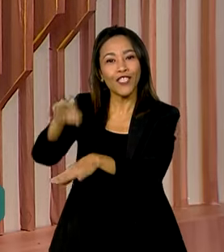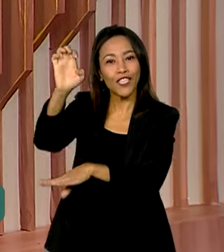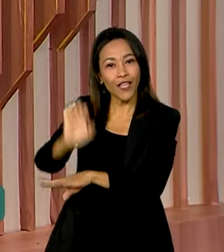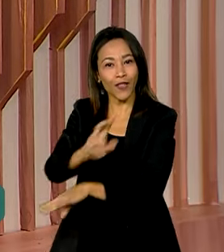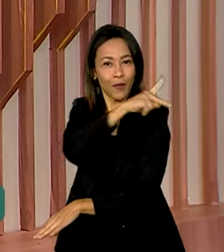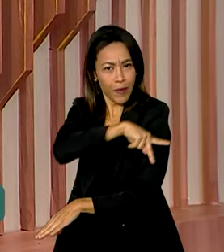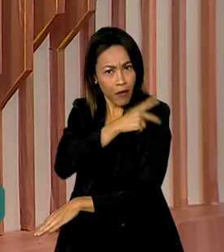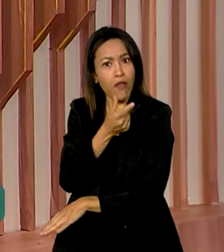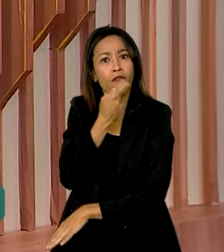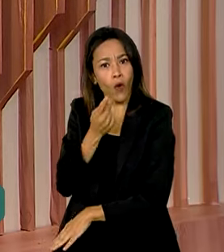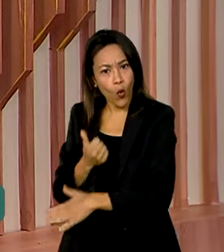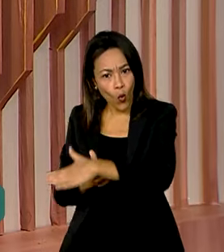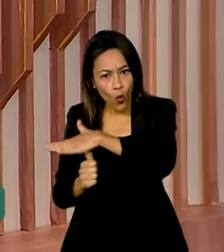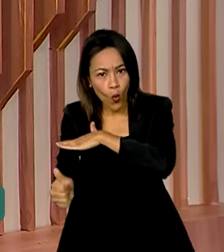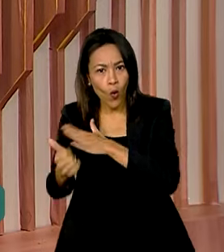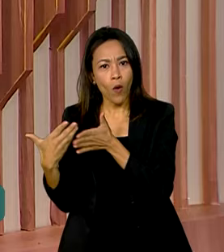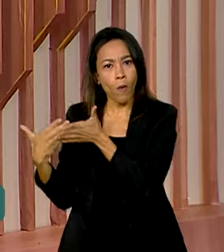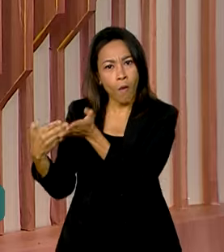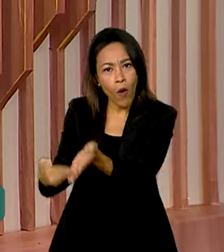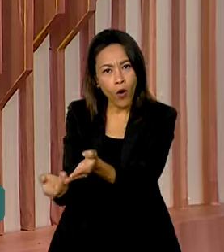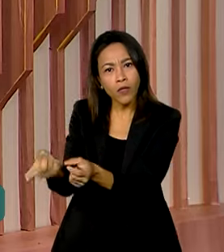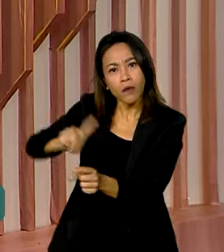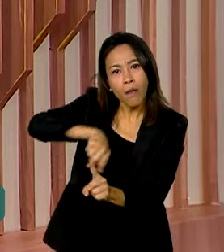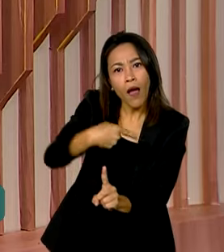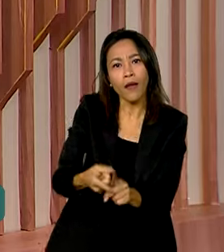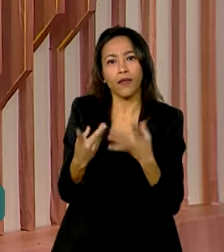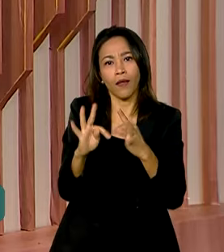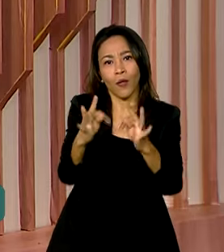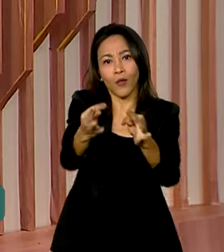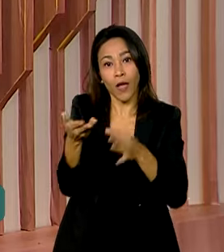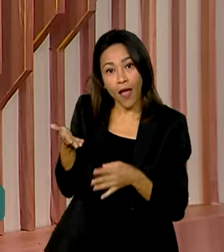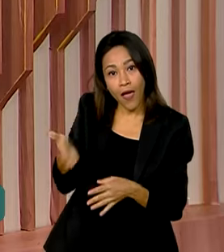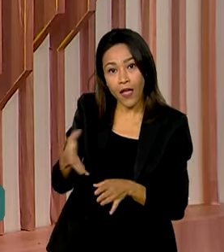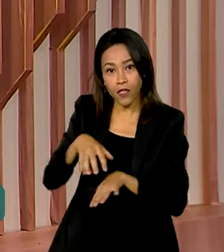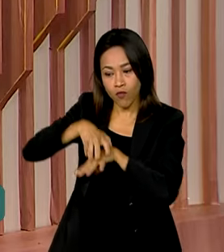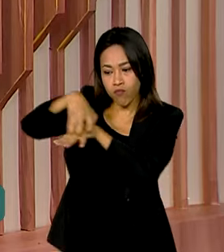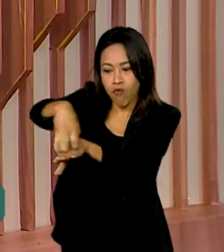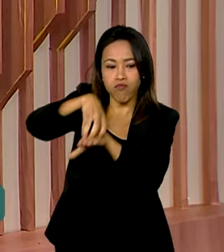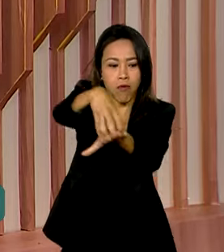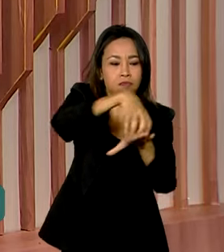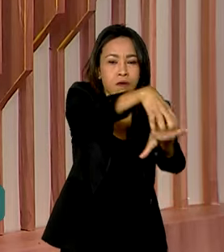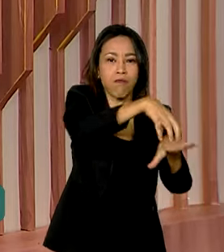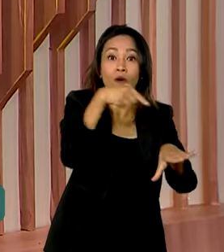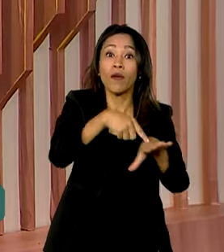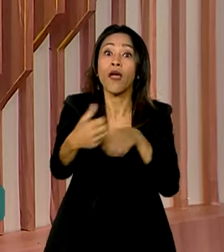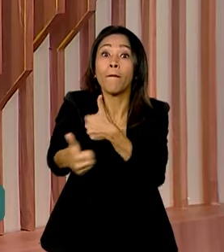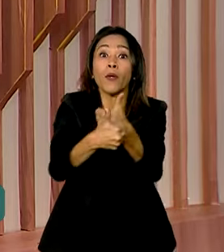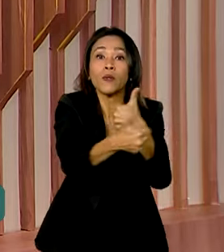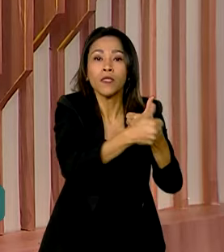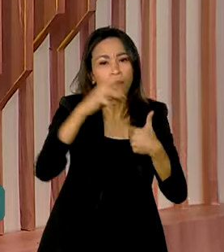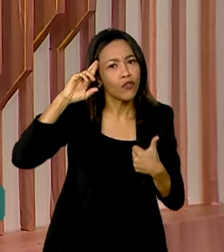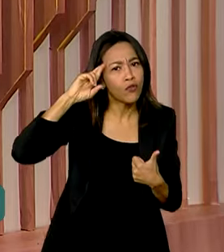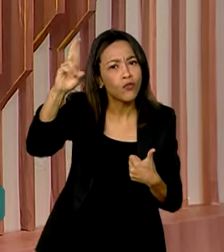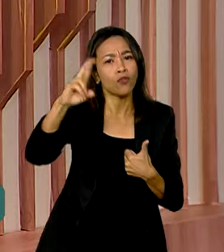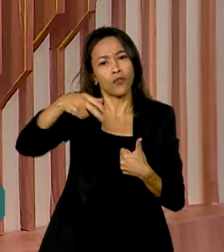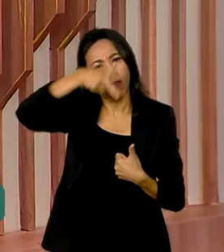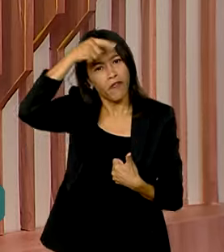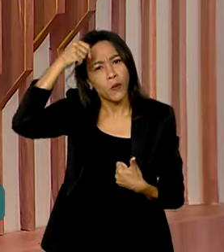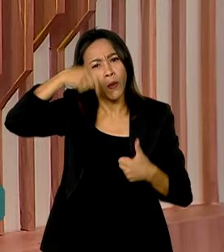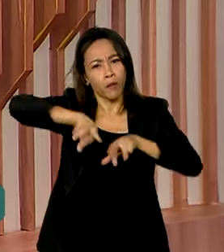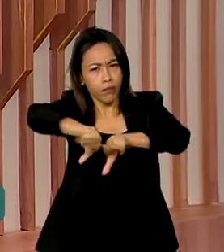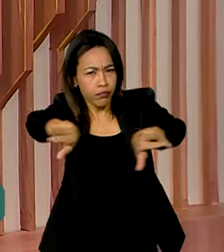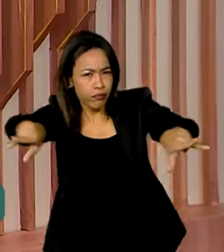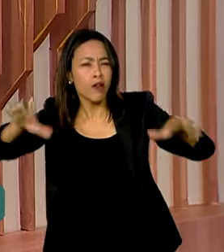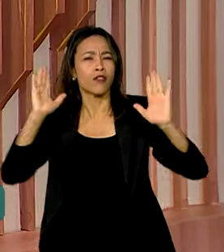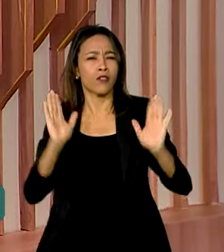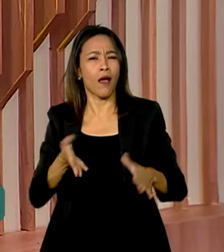no estado, em portos e tecnologia. A caravana, que aproxima os gestores municipais das políticas públicas do governo federal, já passou